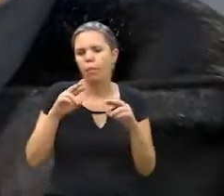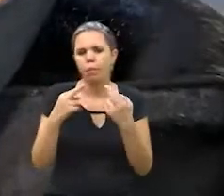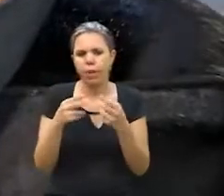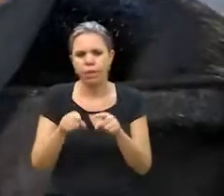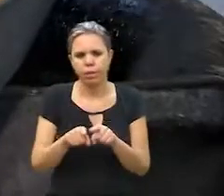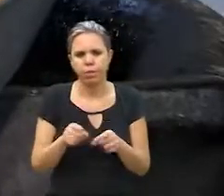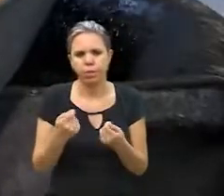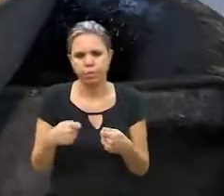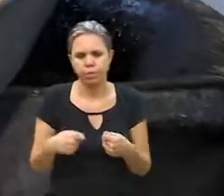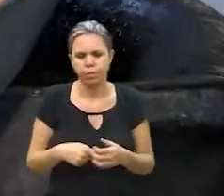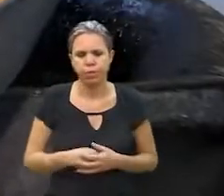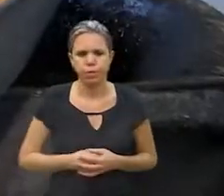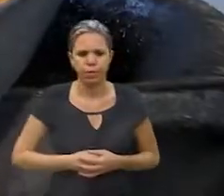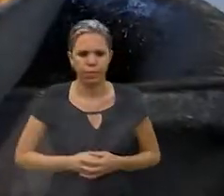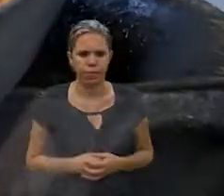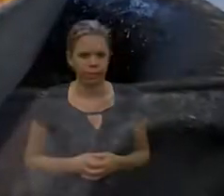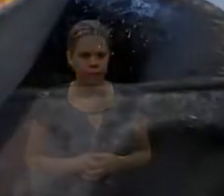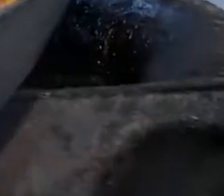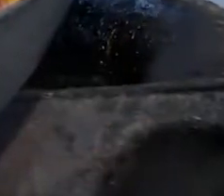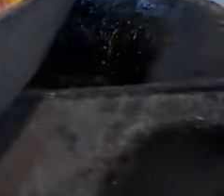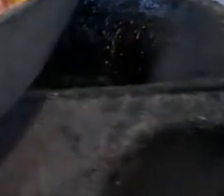precisar.